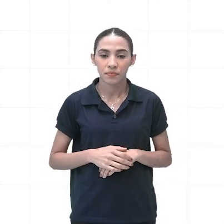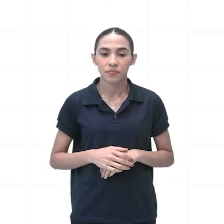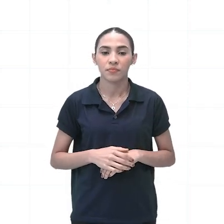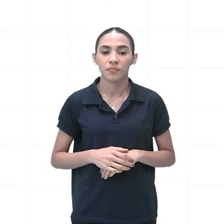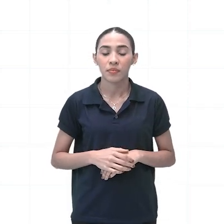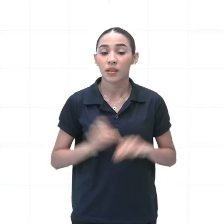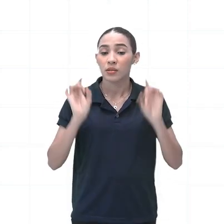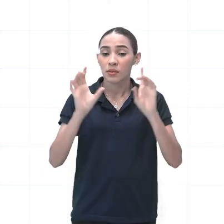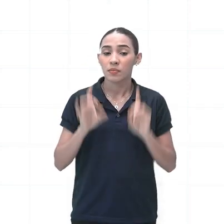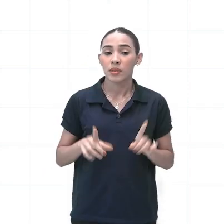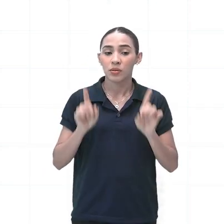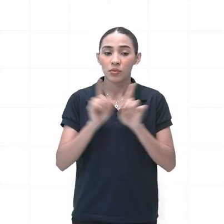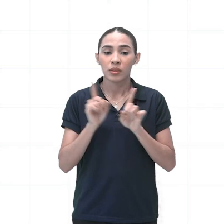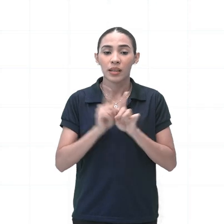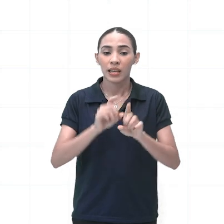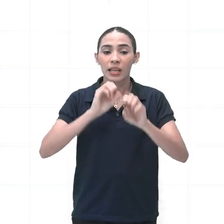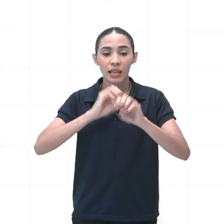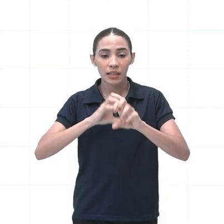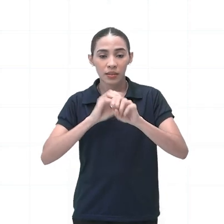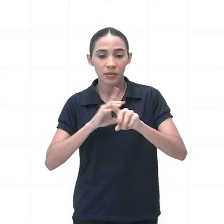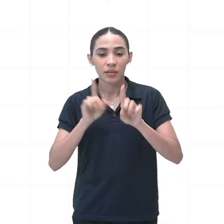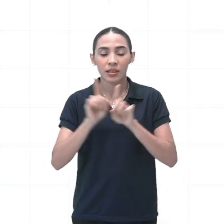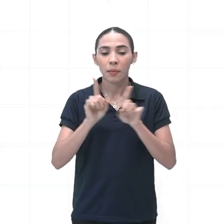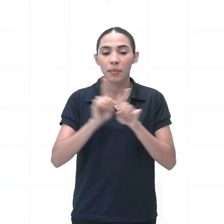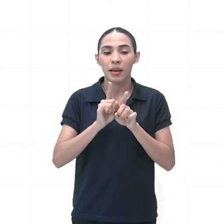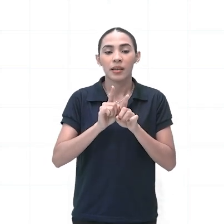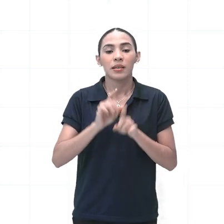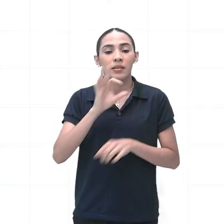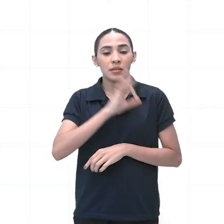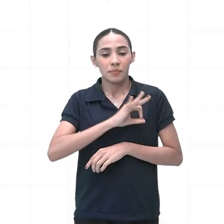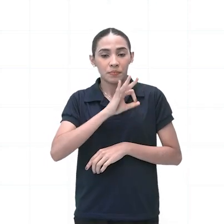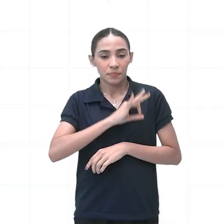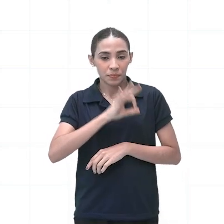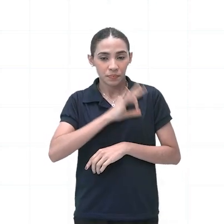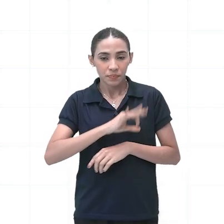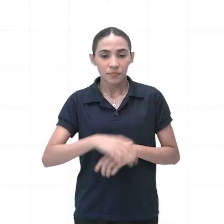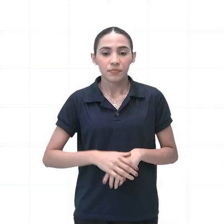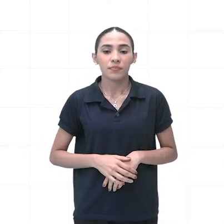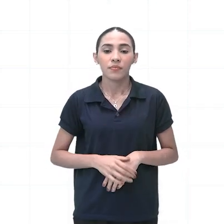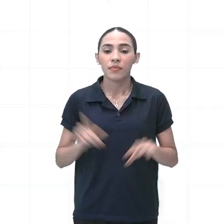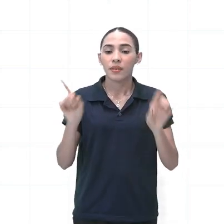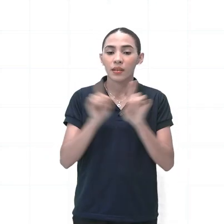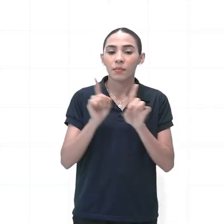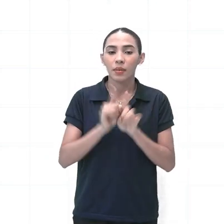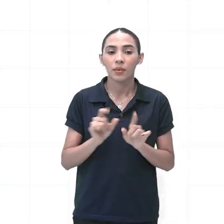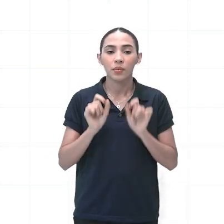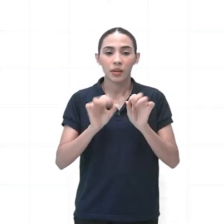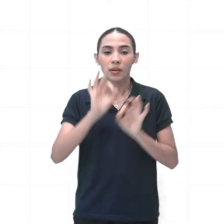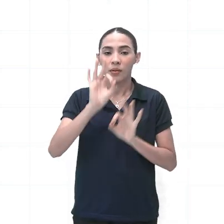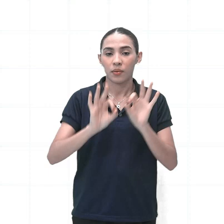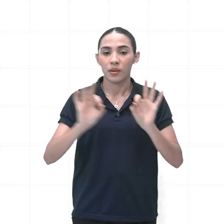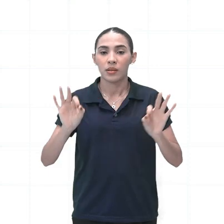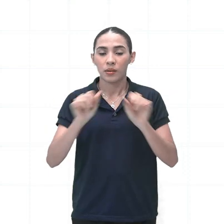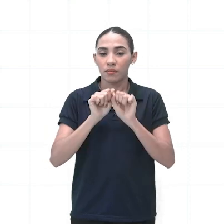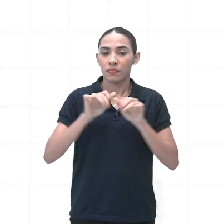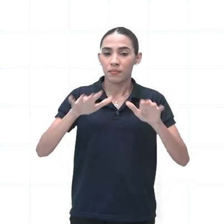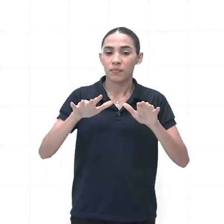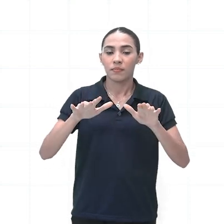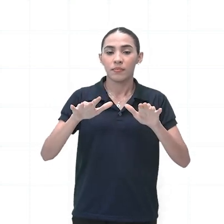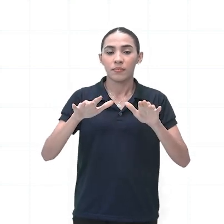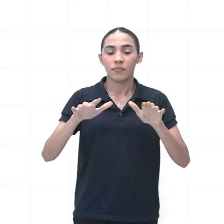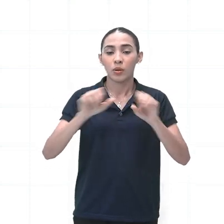isto, especialmente no que concerne à educação, à distribuição de renda e à organização e